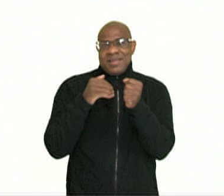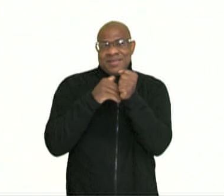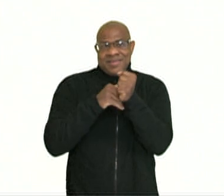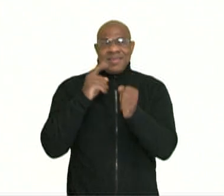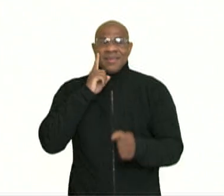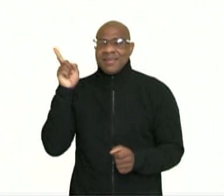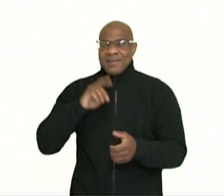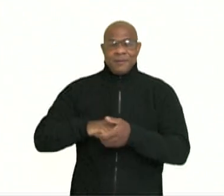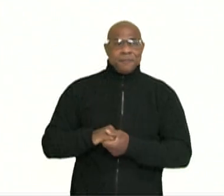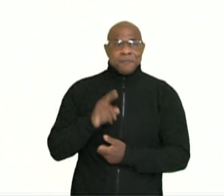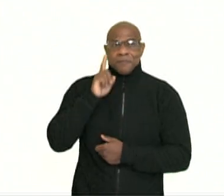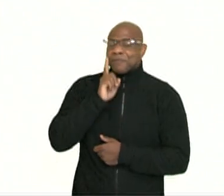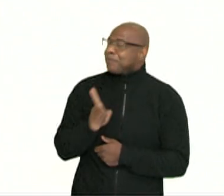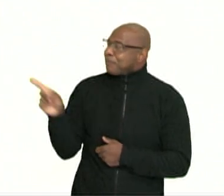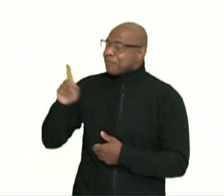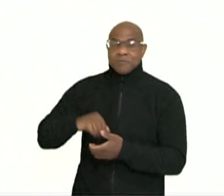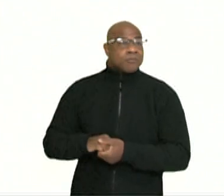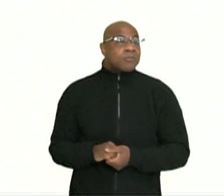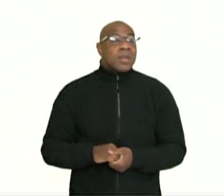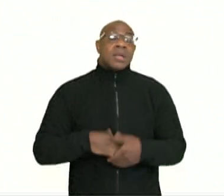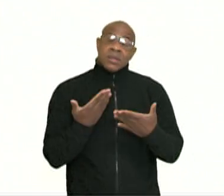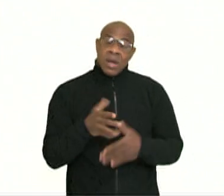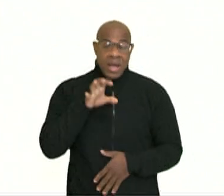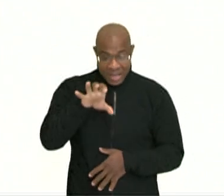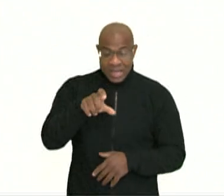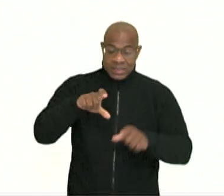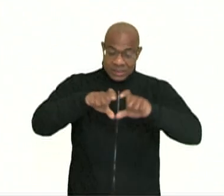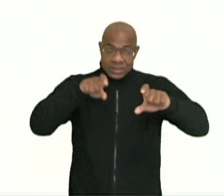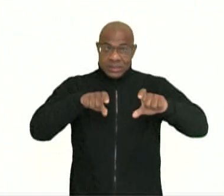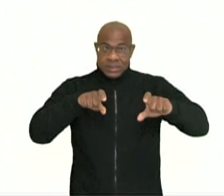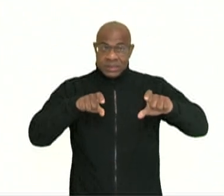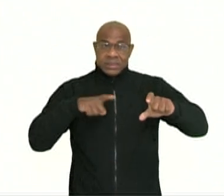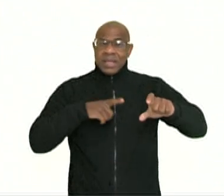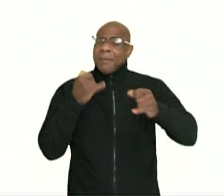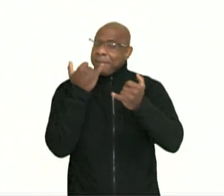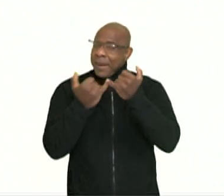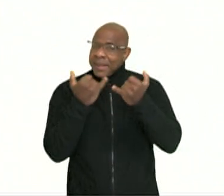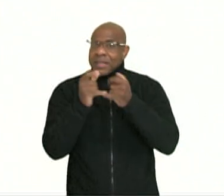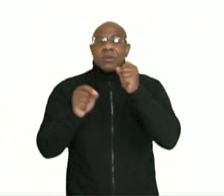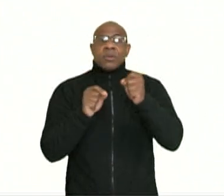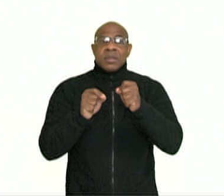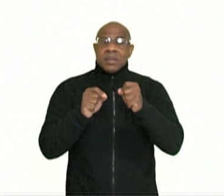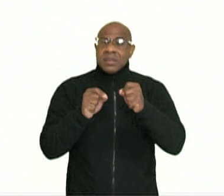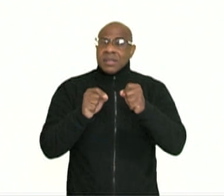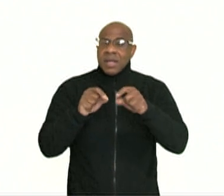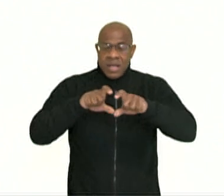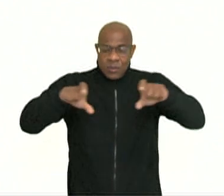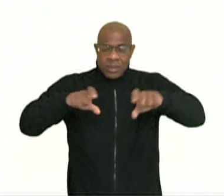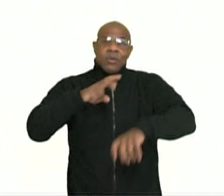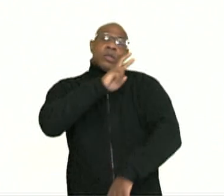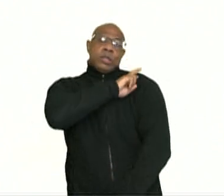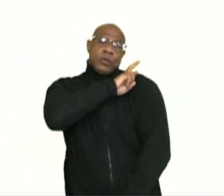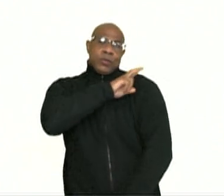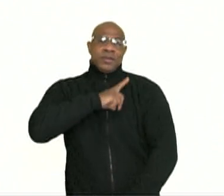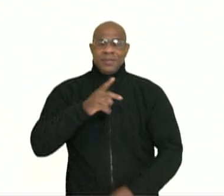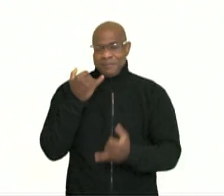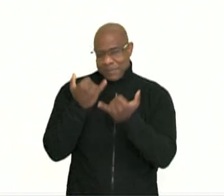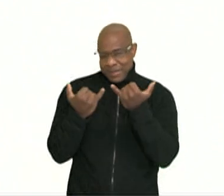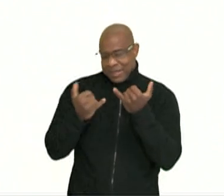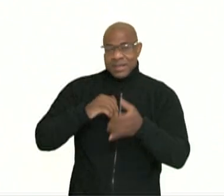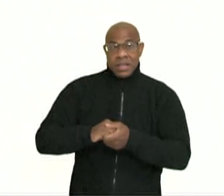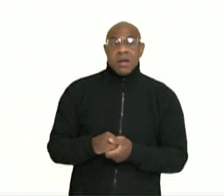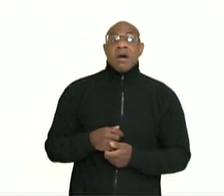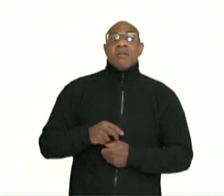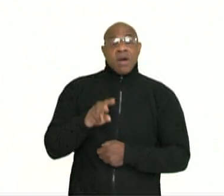dita do quarto grau. E desse jeitinho escrita, está muito parecida com uma equação do segundo grau. Então, nós vamos usar